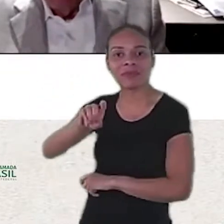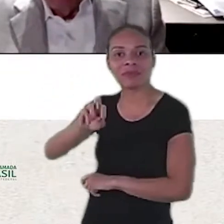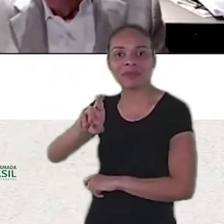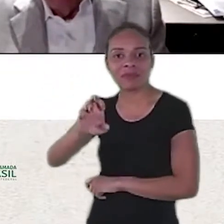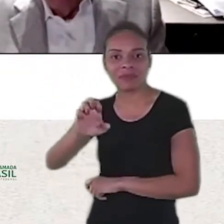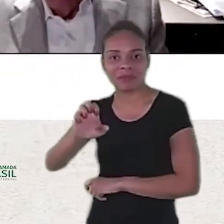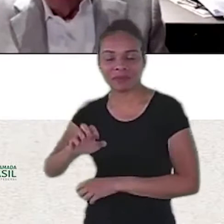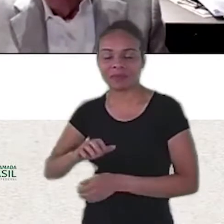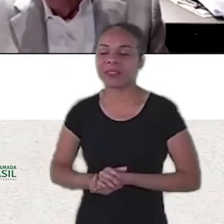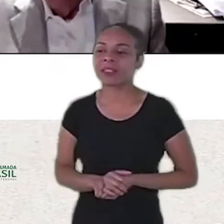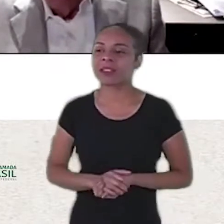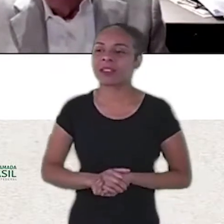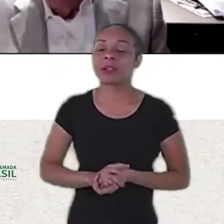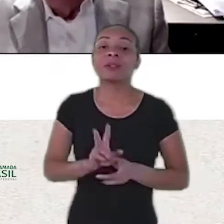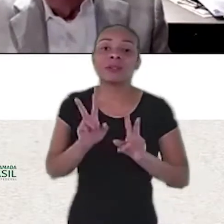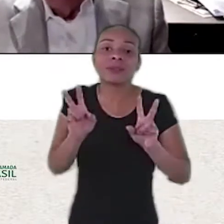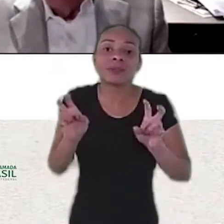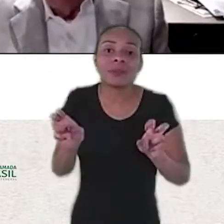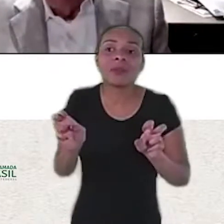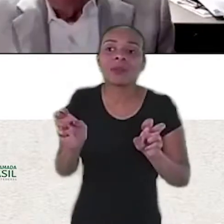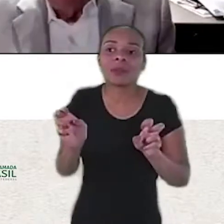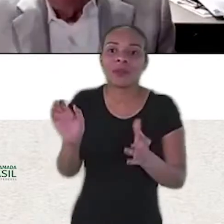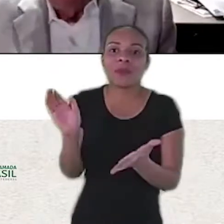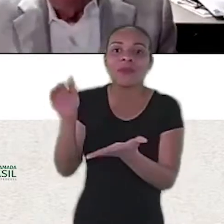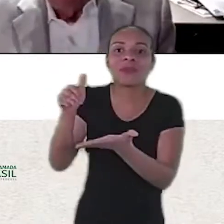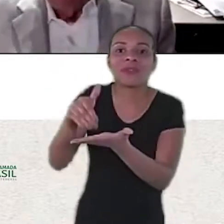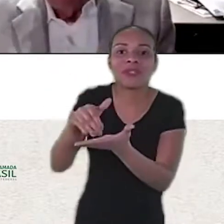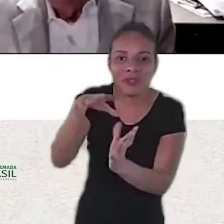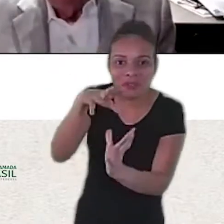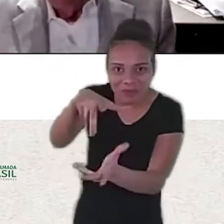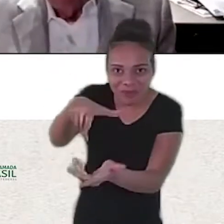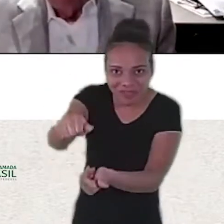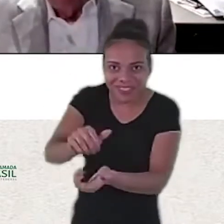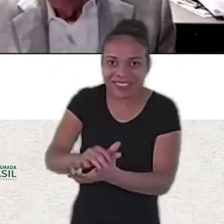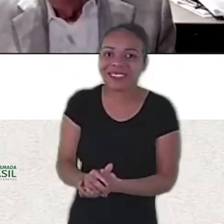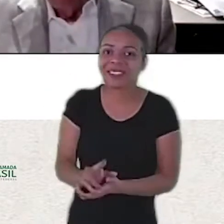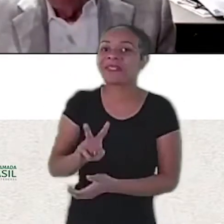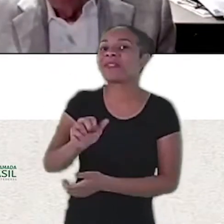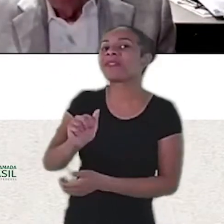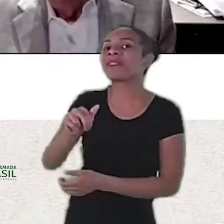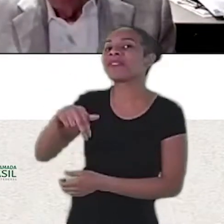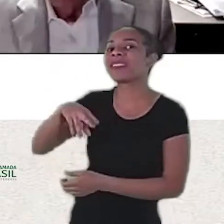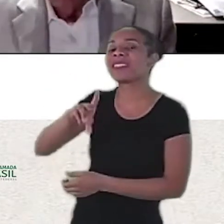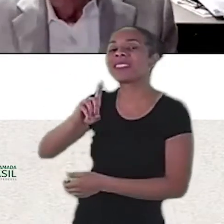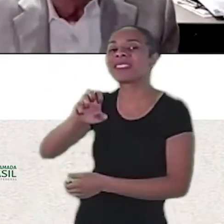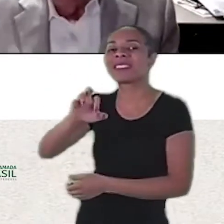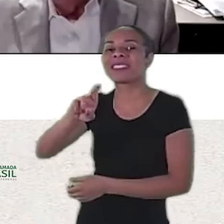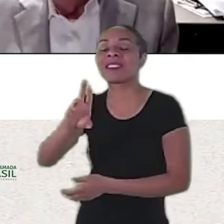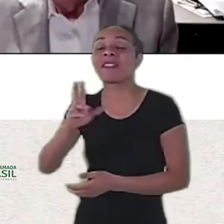futuro da humanidade, que o Wander dizia que ele não era um pessimista, ele era um otimista em pânico.